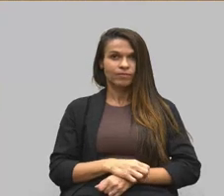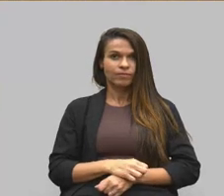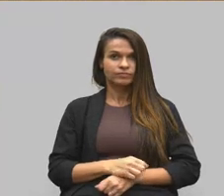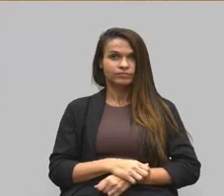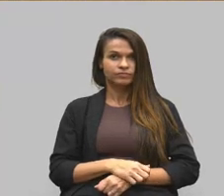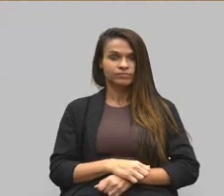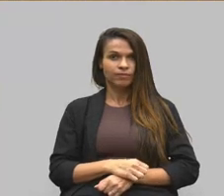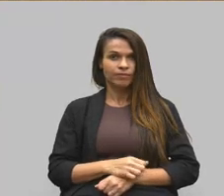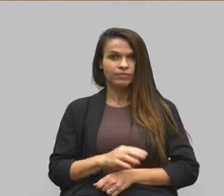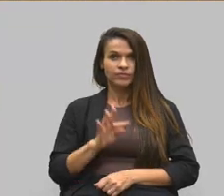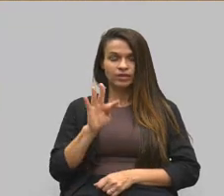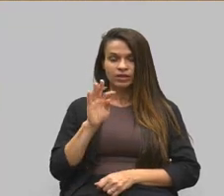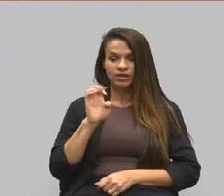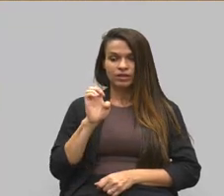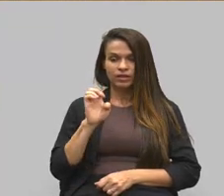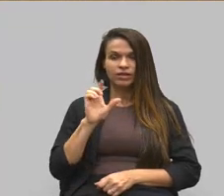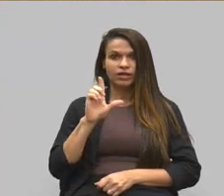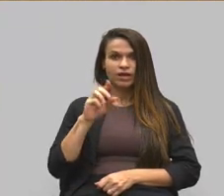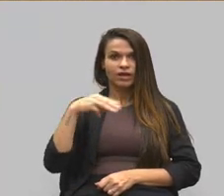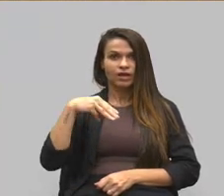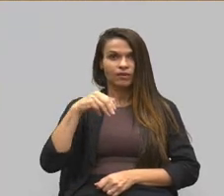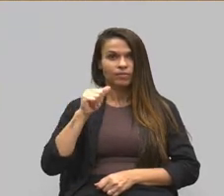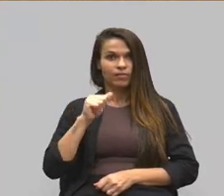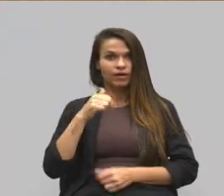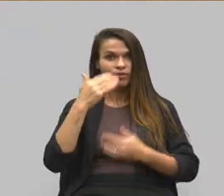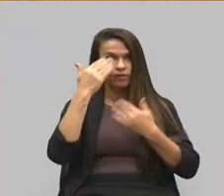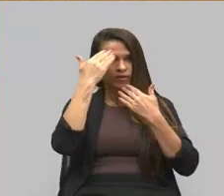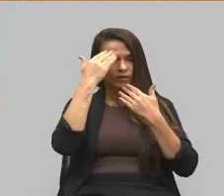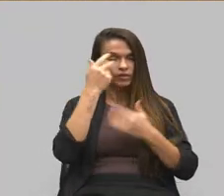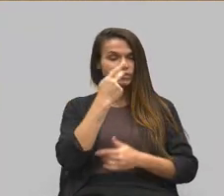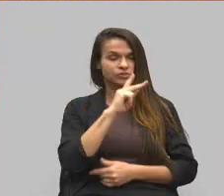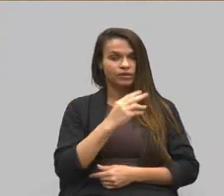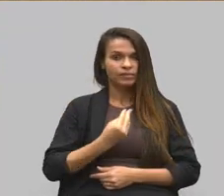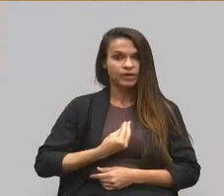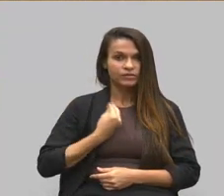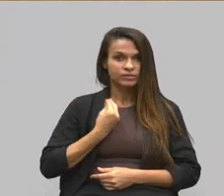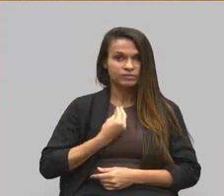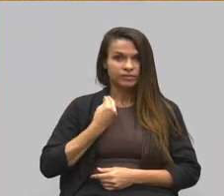tma eu Desde já agradeço a sua participação